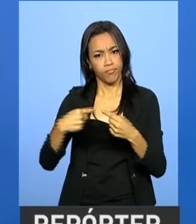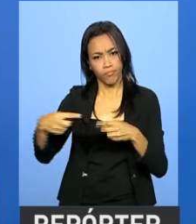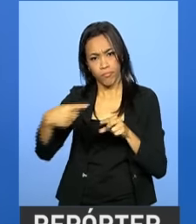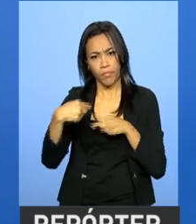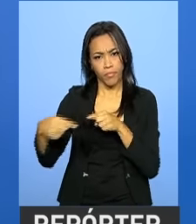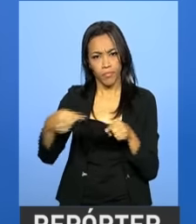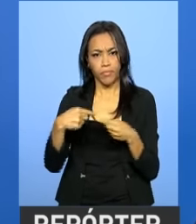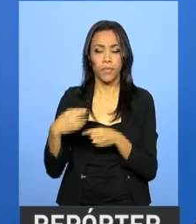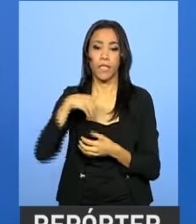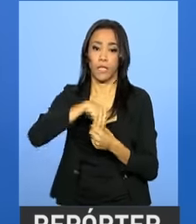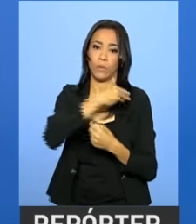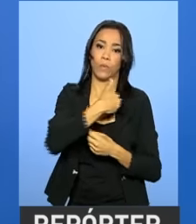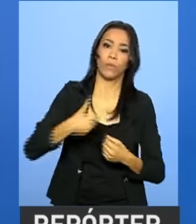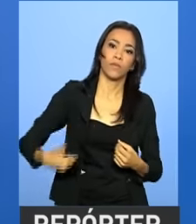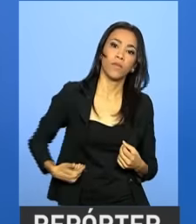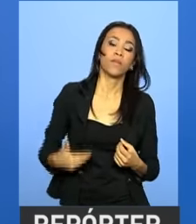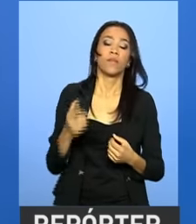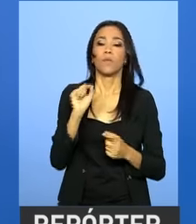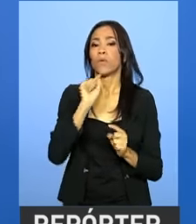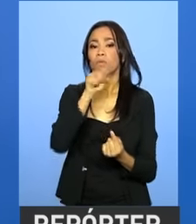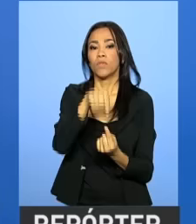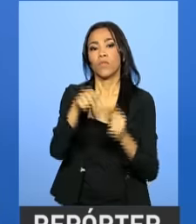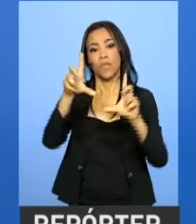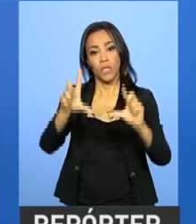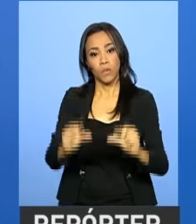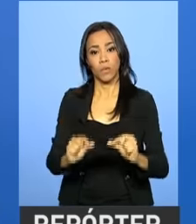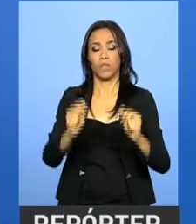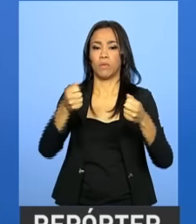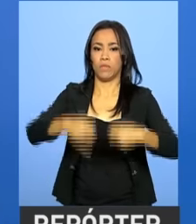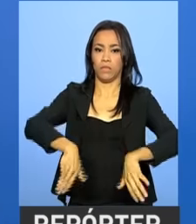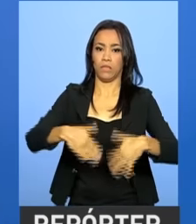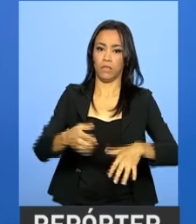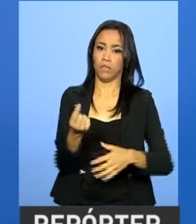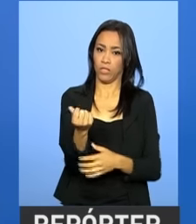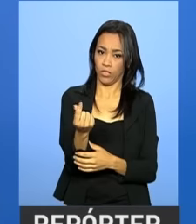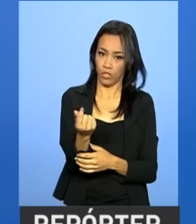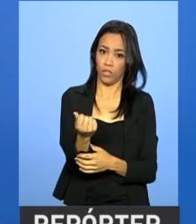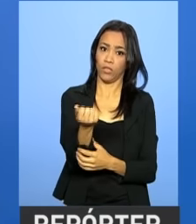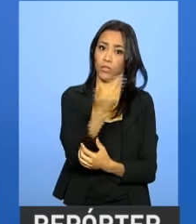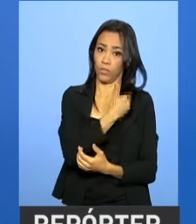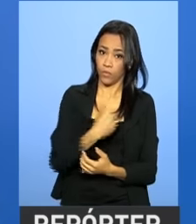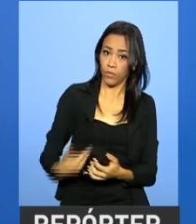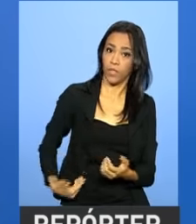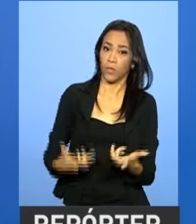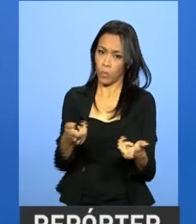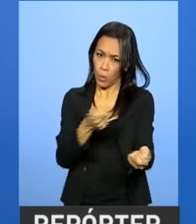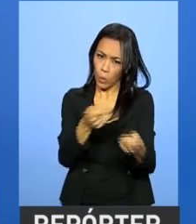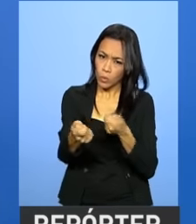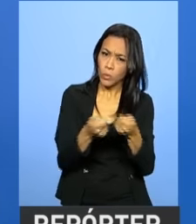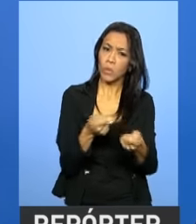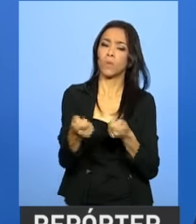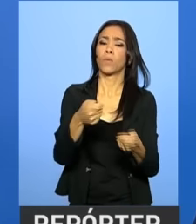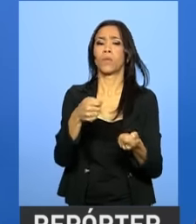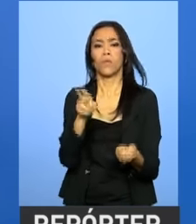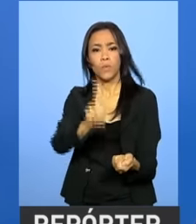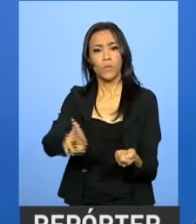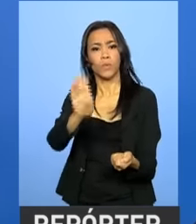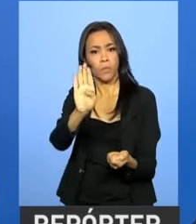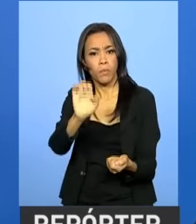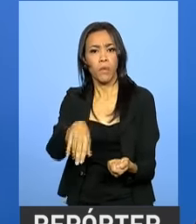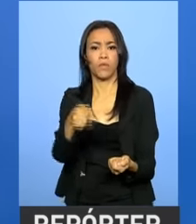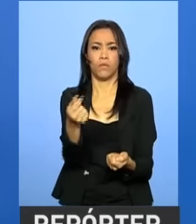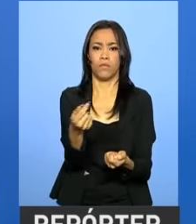dentro do governo, no sentido da redução das despesas, do melhor controle, maior qualidade do gasto, né?